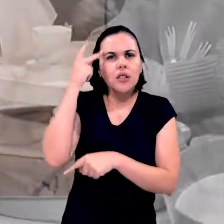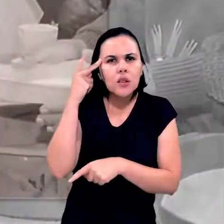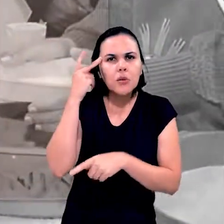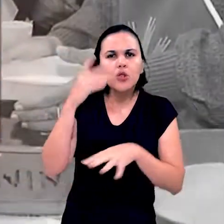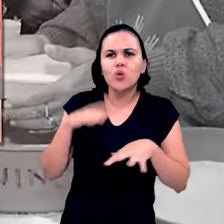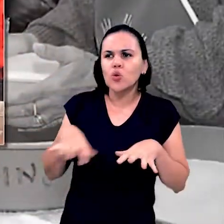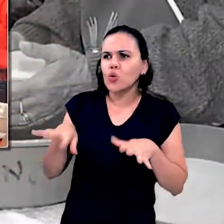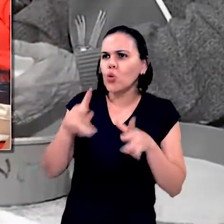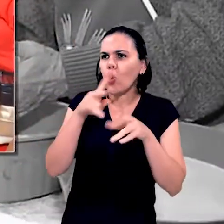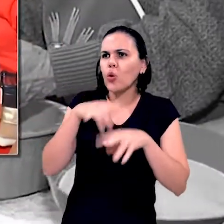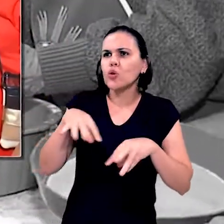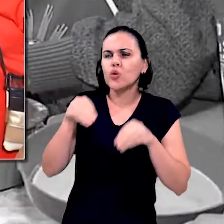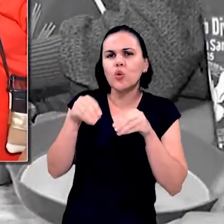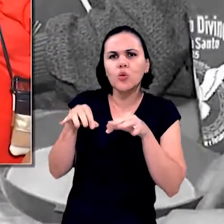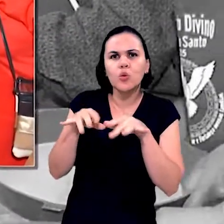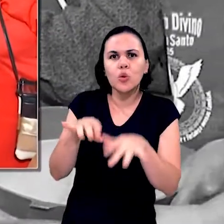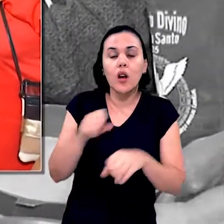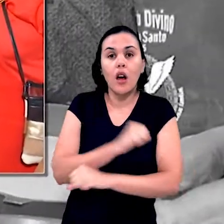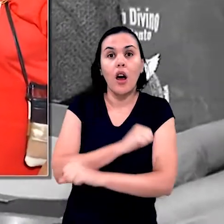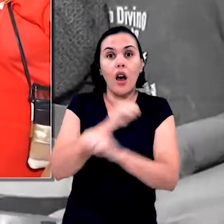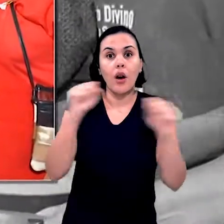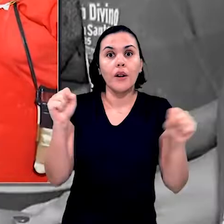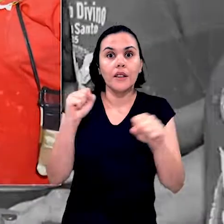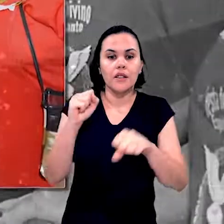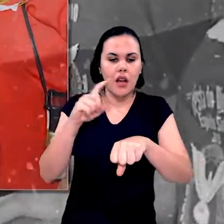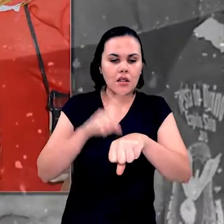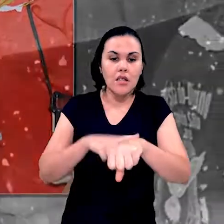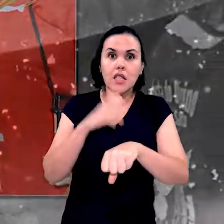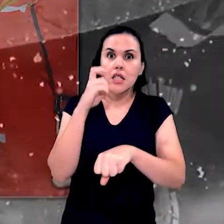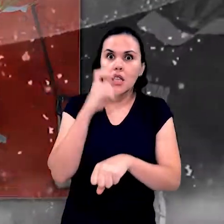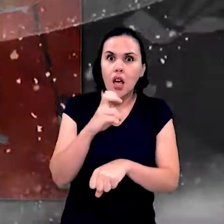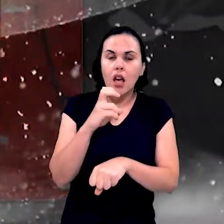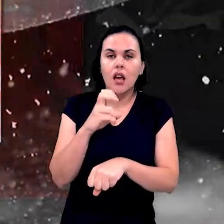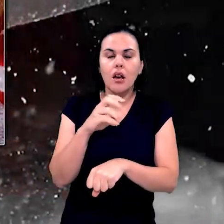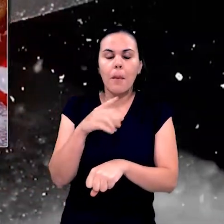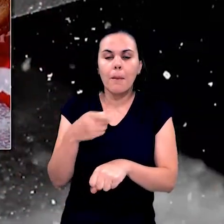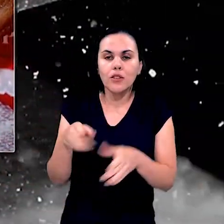com todas as pessoas assim que acordaram